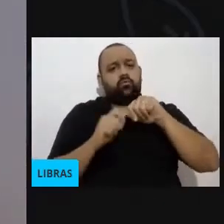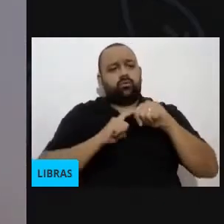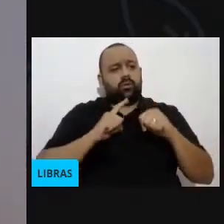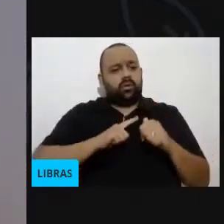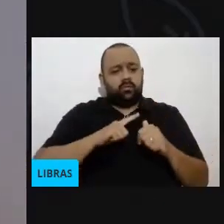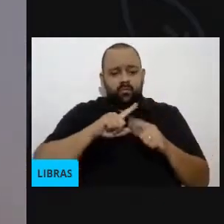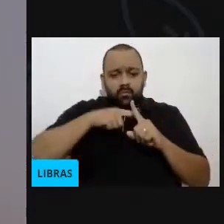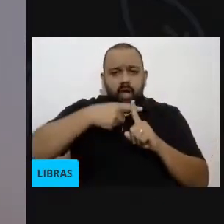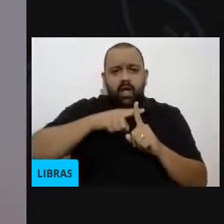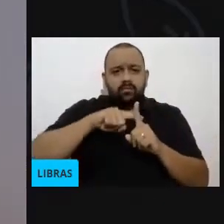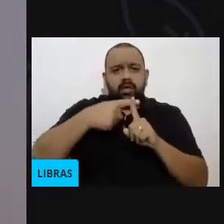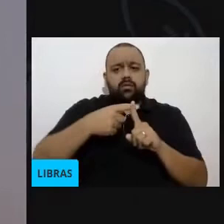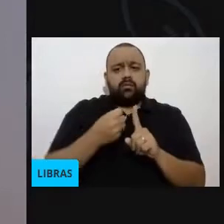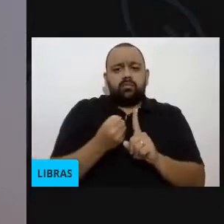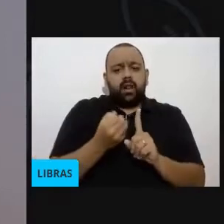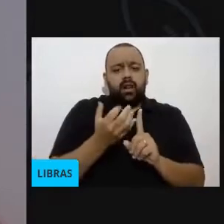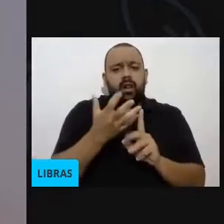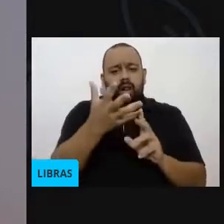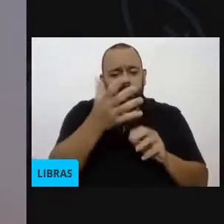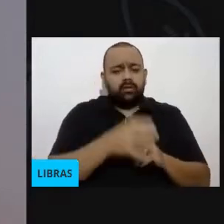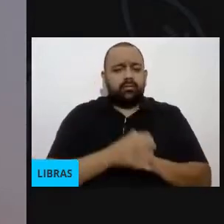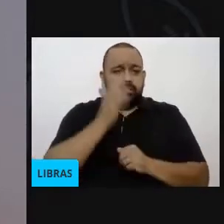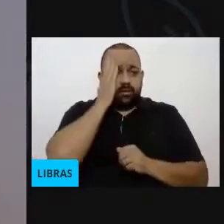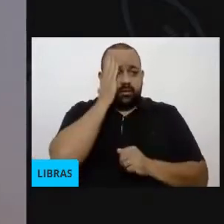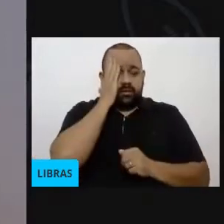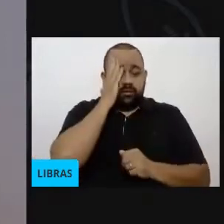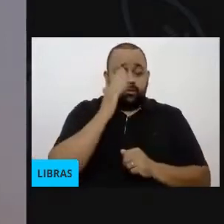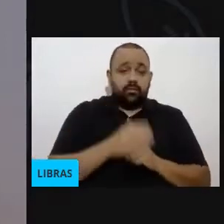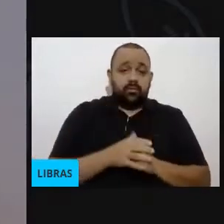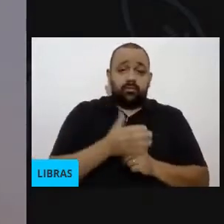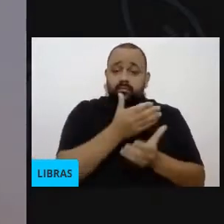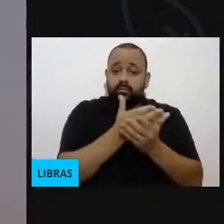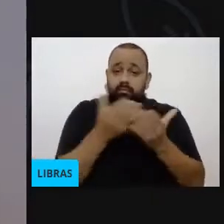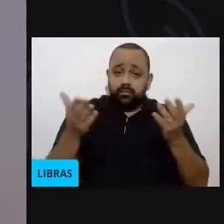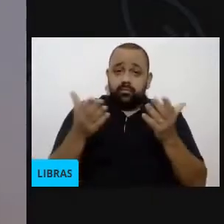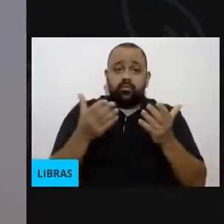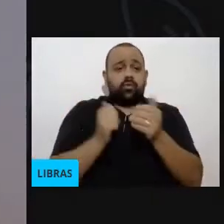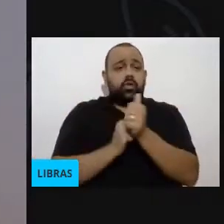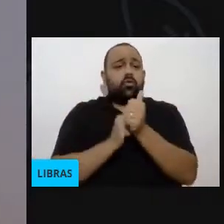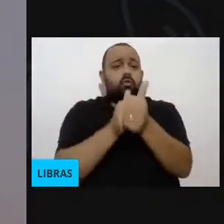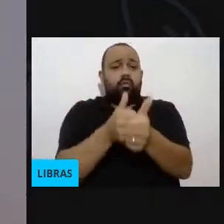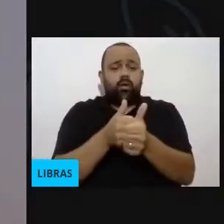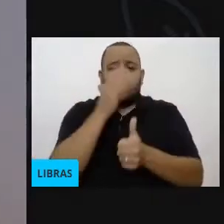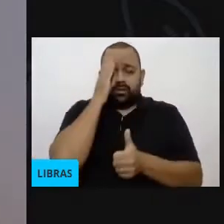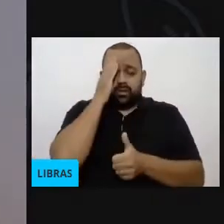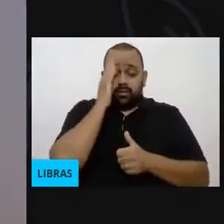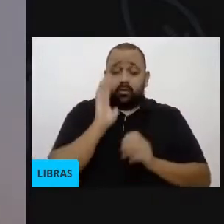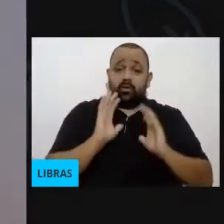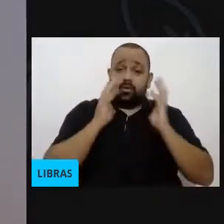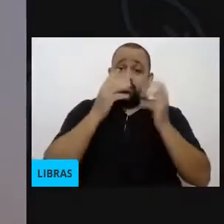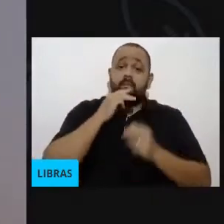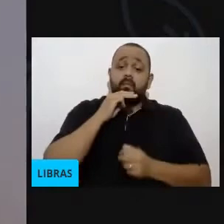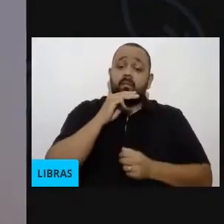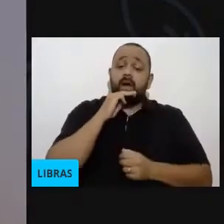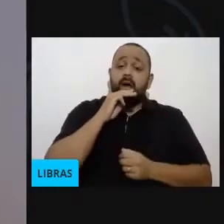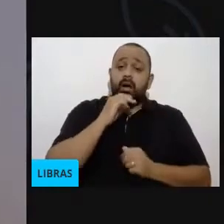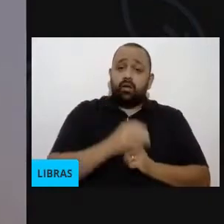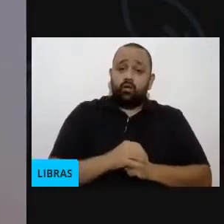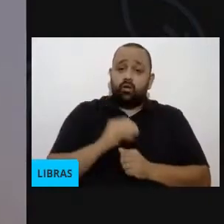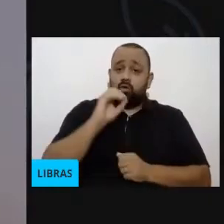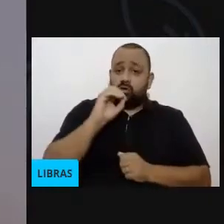mais, e aí, a partir, todo mundo acompanhou, né, em março, a Organização Mundial de